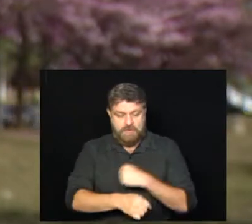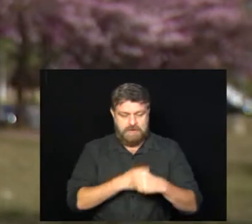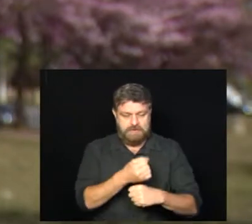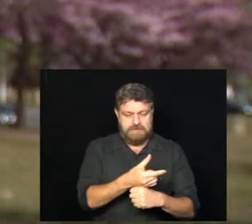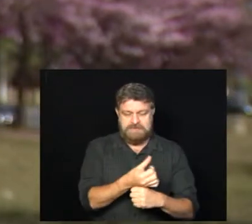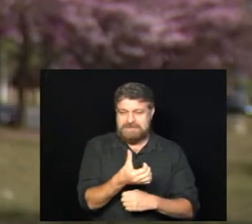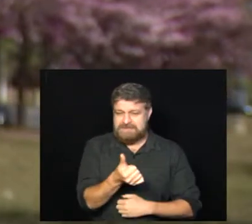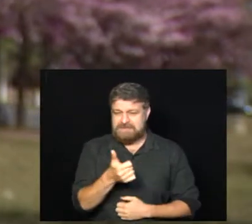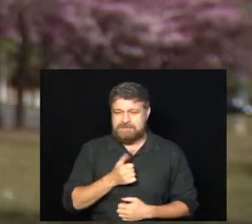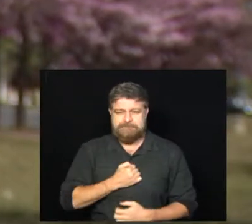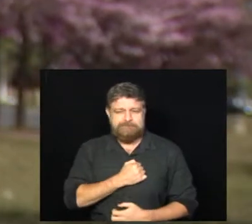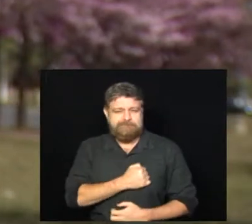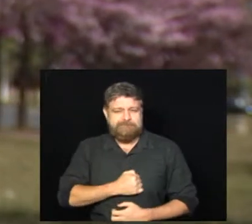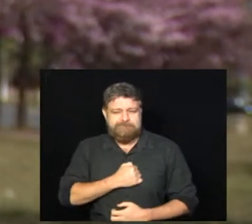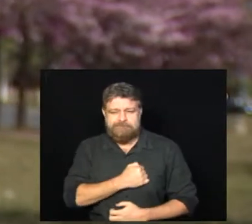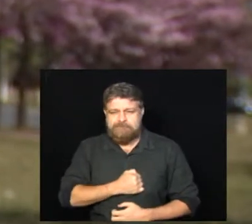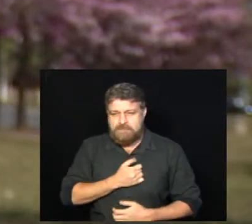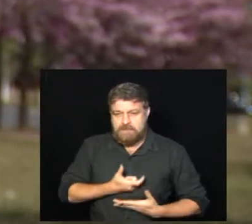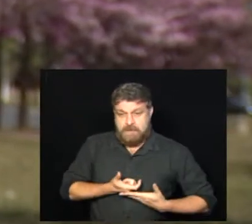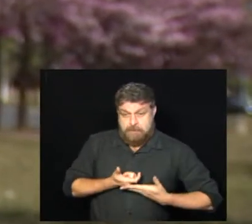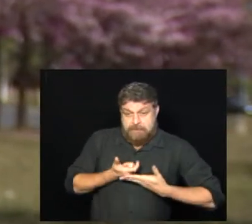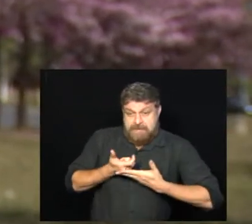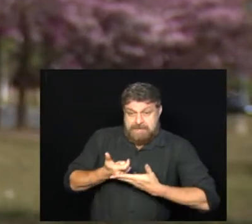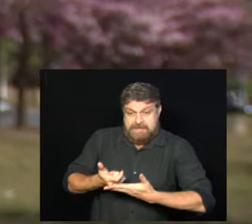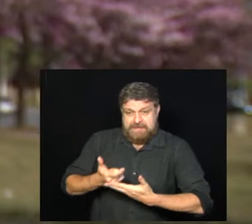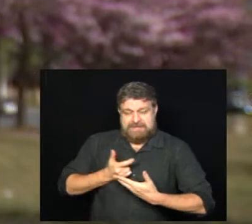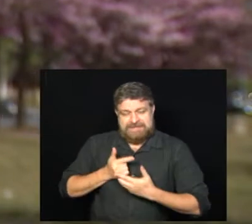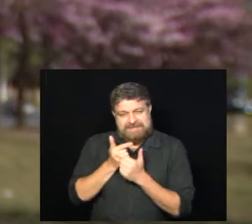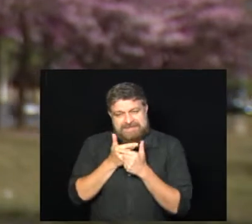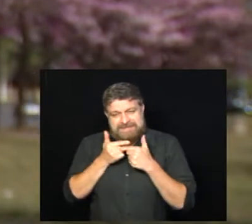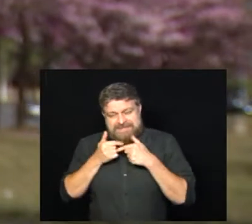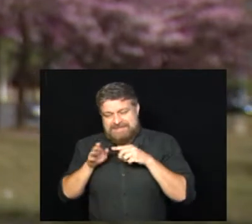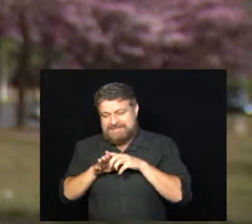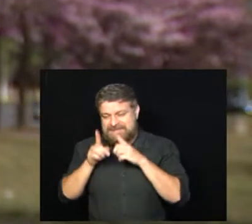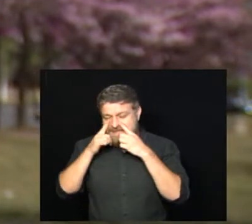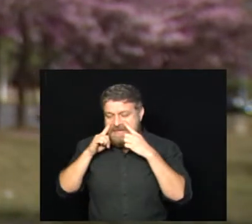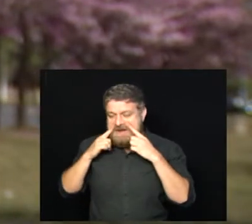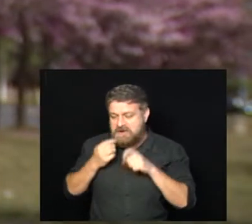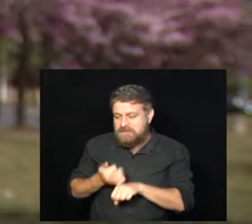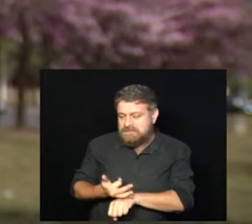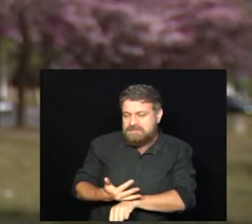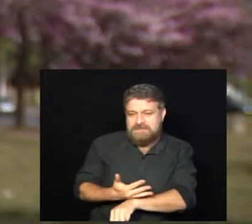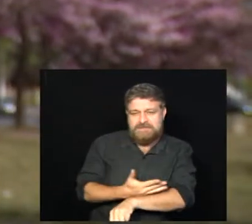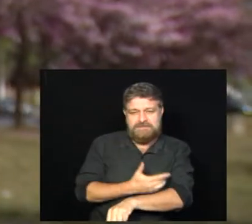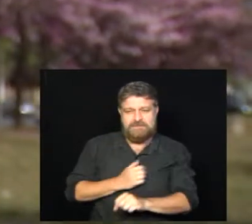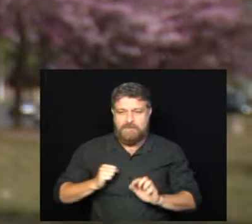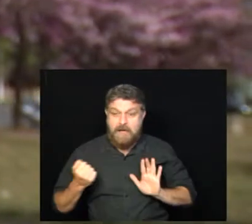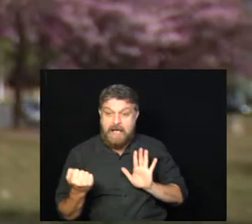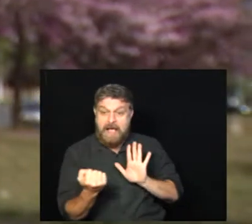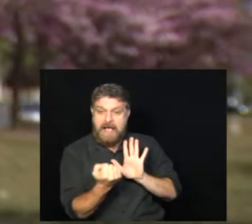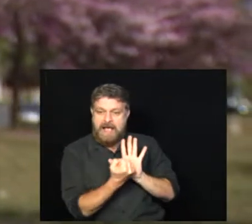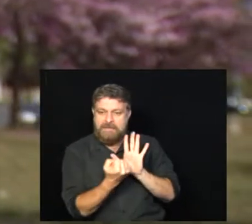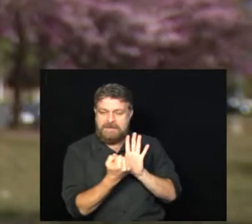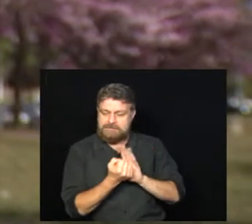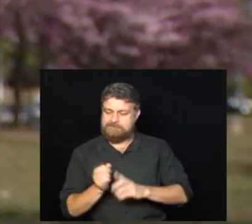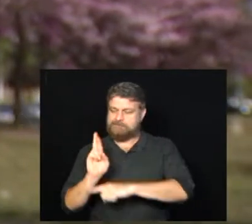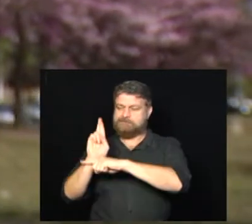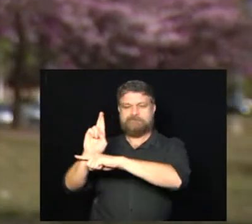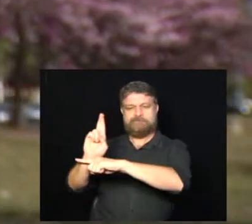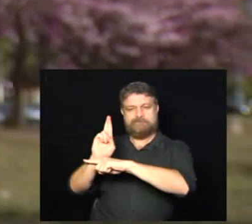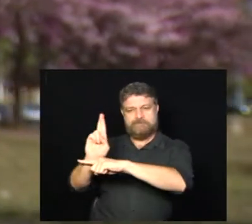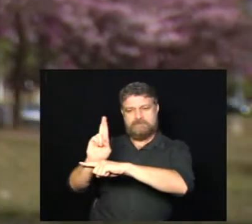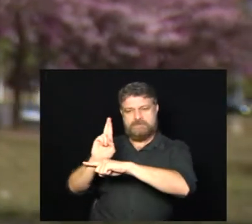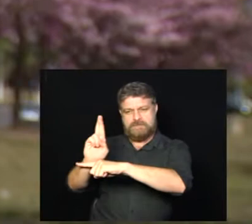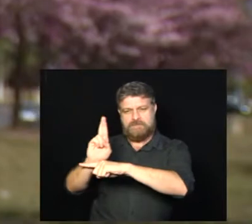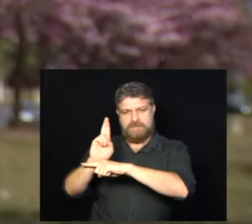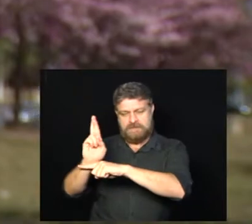entre saudades, medalhas, risos e choros, ficou o legado de uma representatividade e de